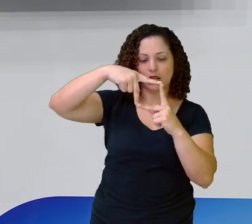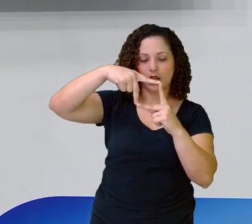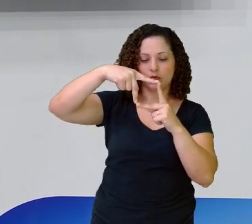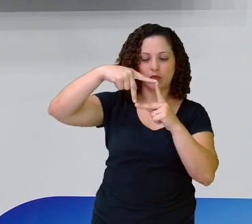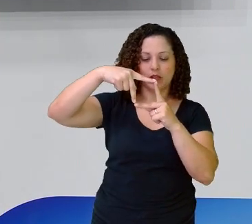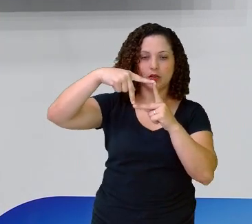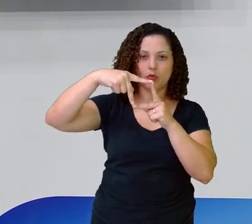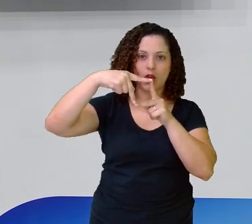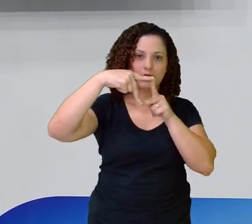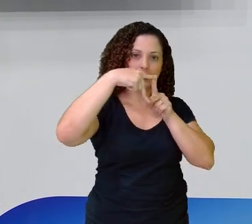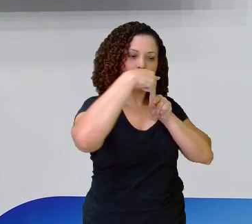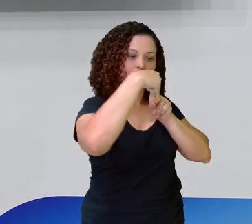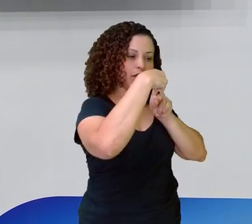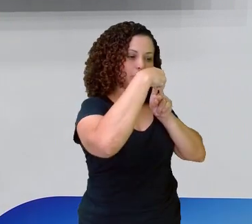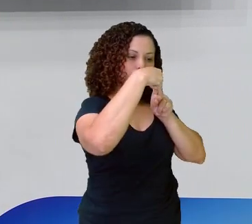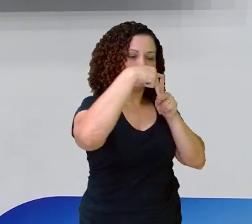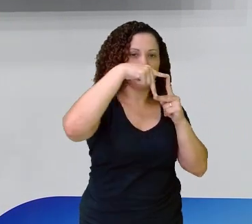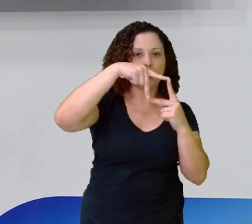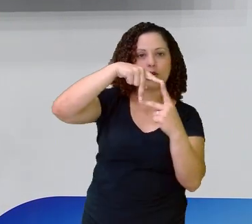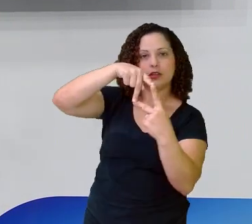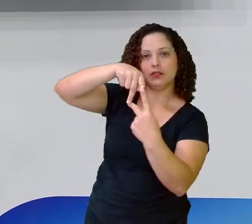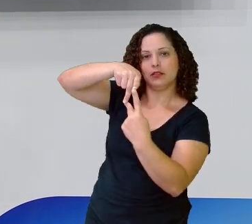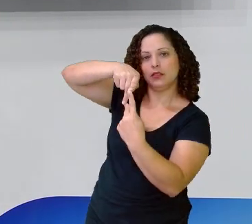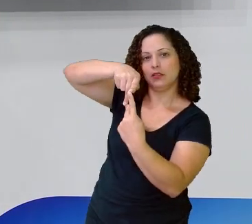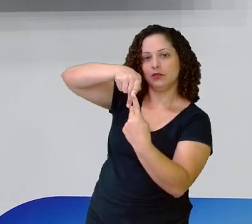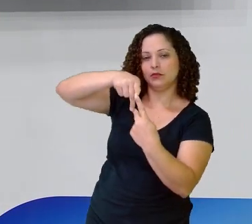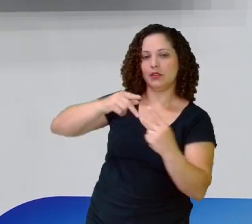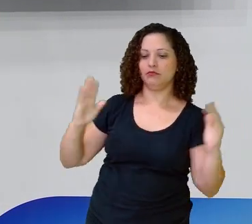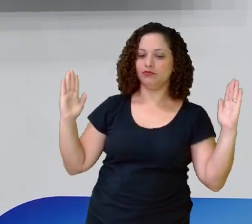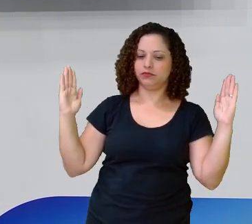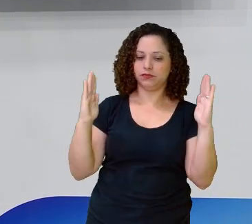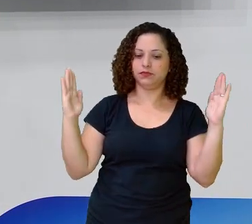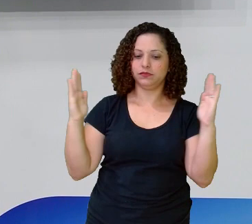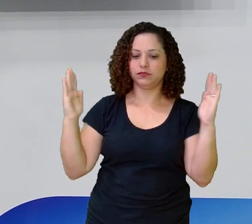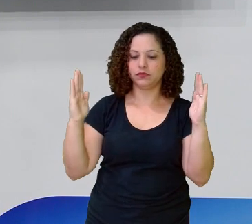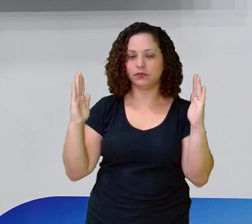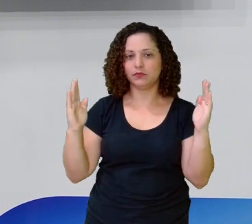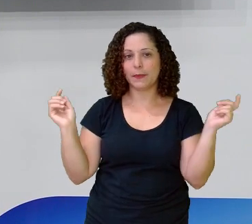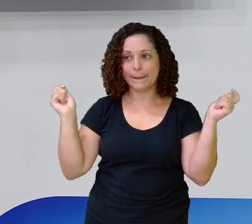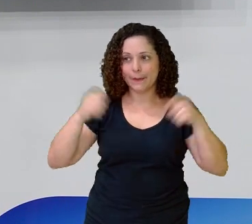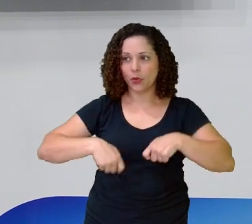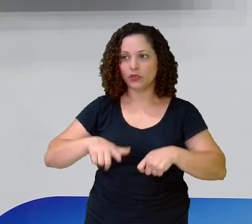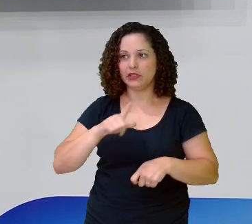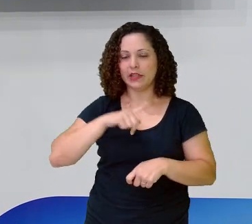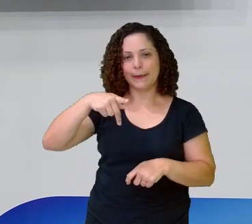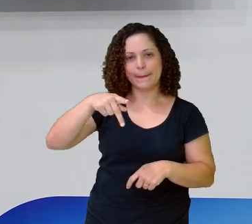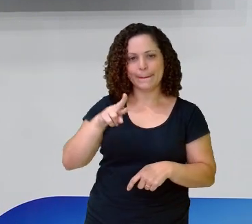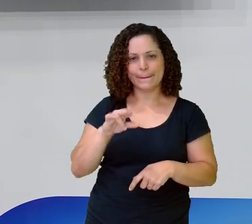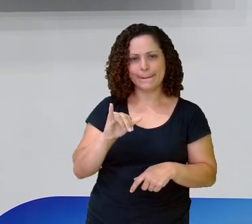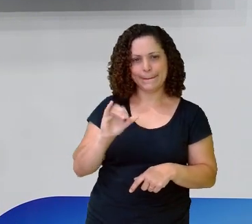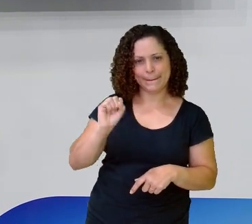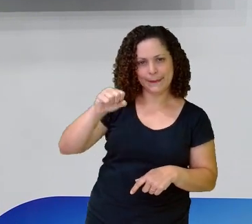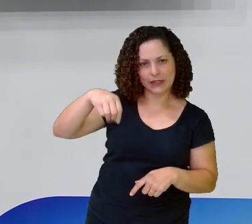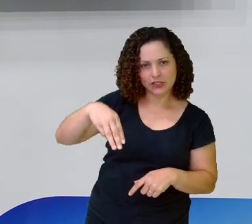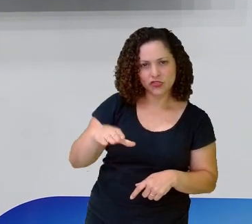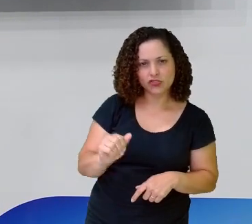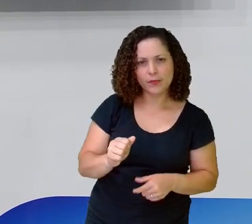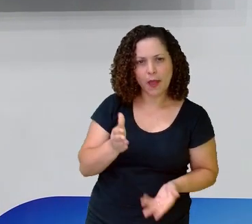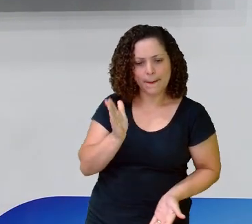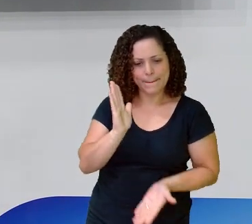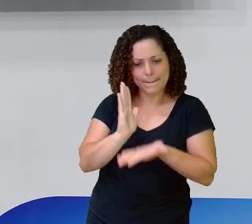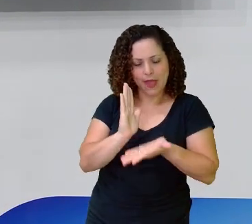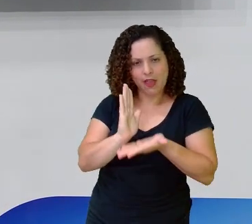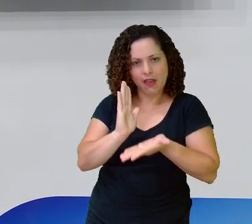um prisma de base triangular? É claro que eu posso, mas aí é outra história. O que eu quero